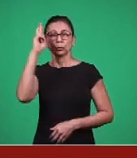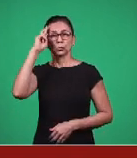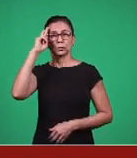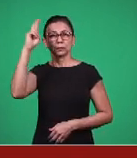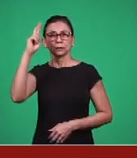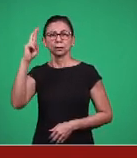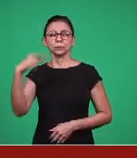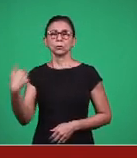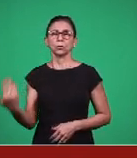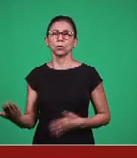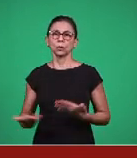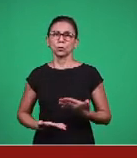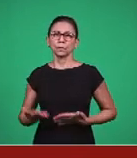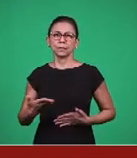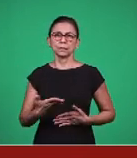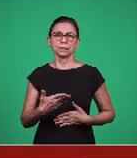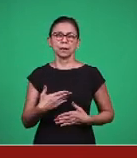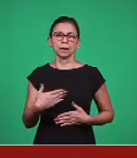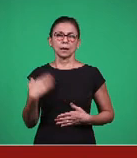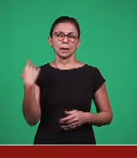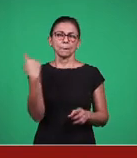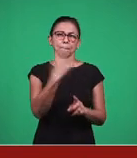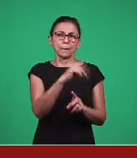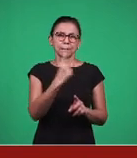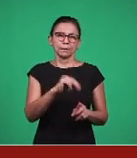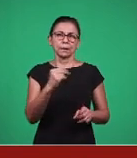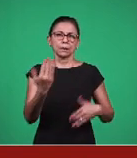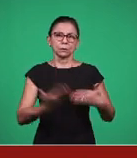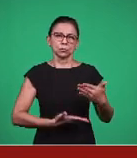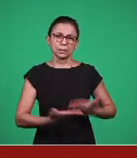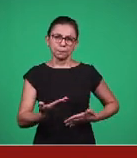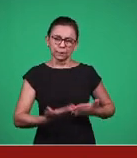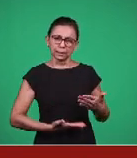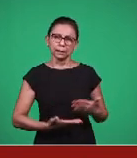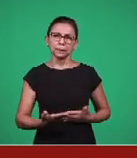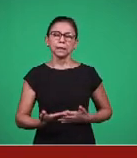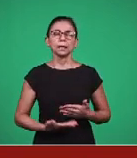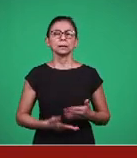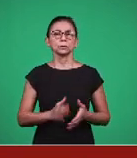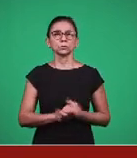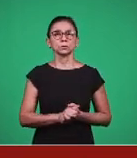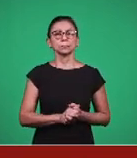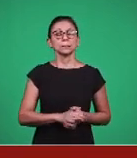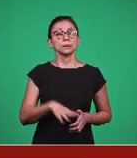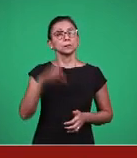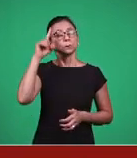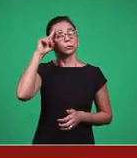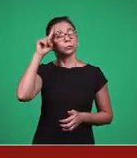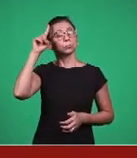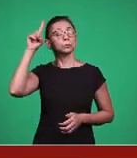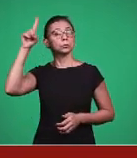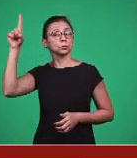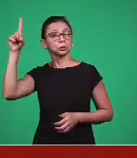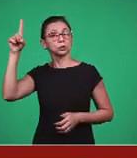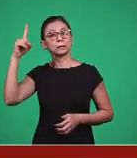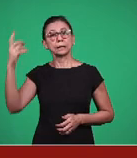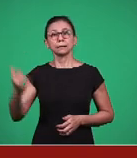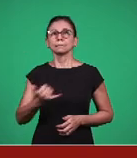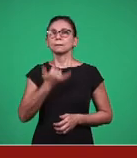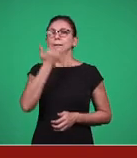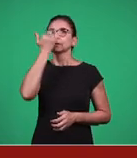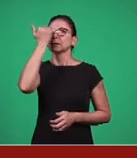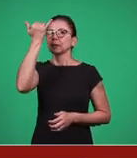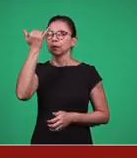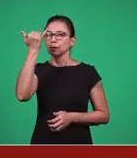beber, e a embriagar-se, virá o senhor daquele servo no dia em que não espera, e numa